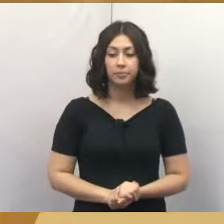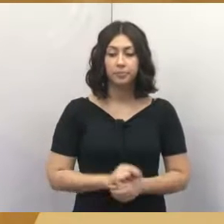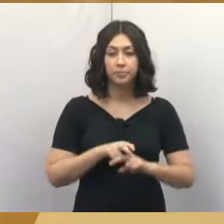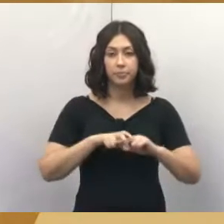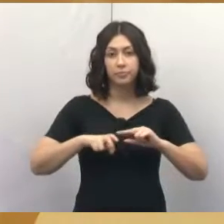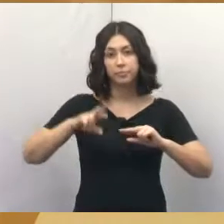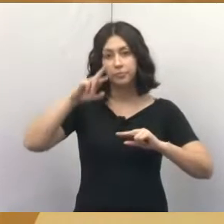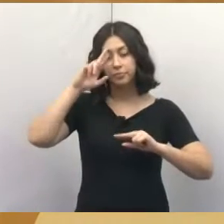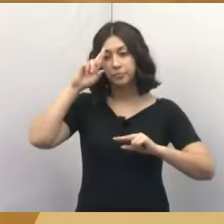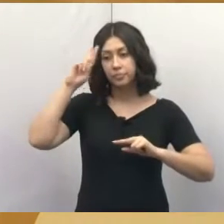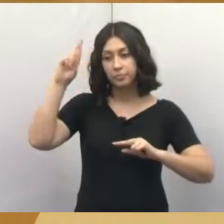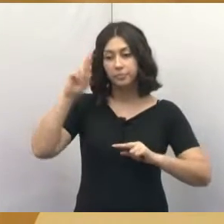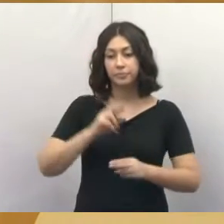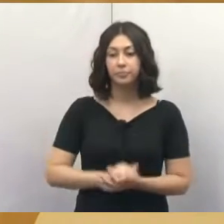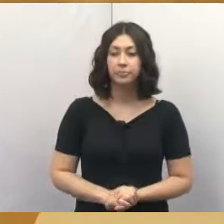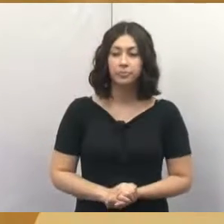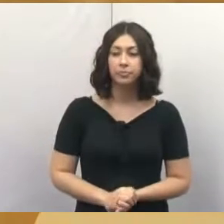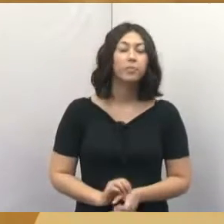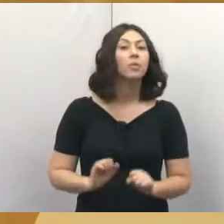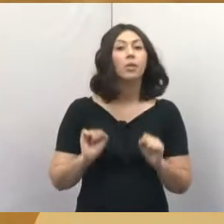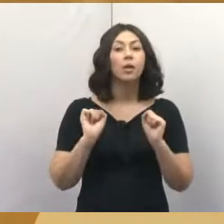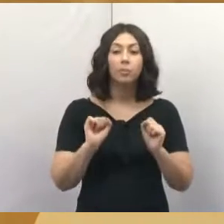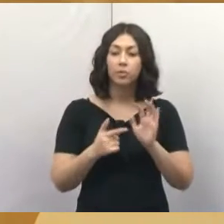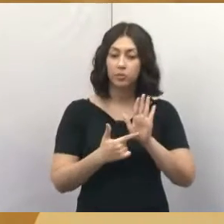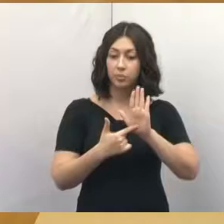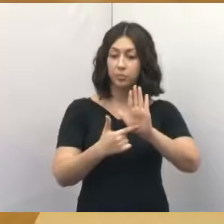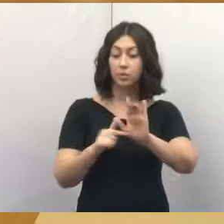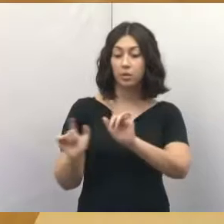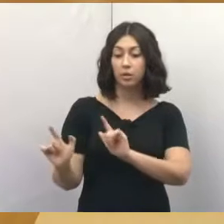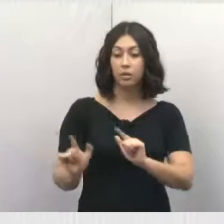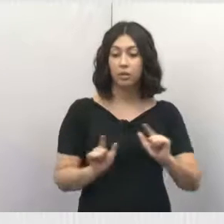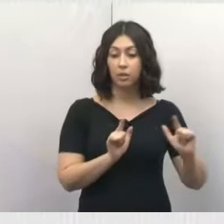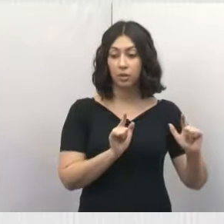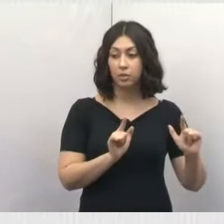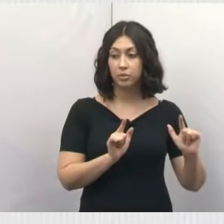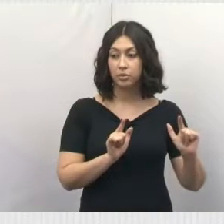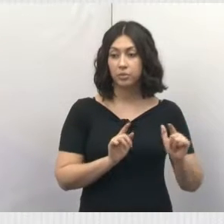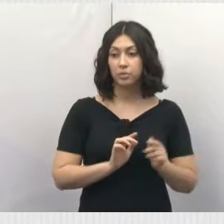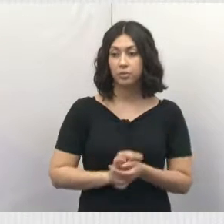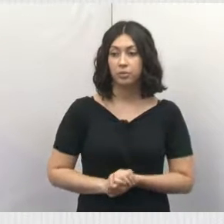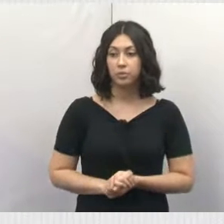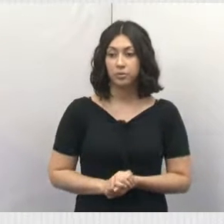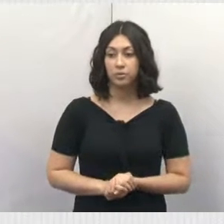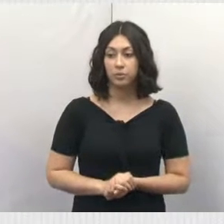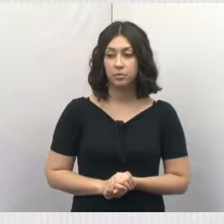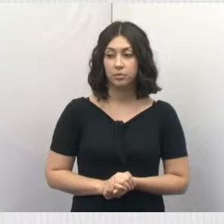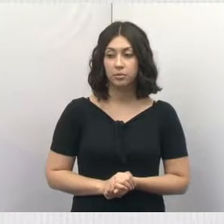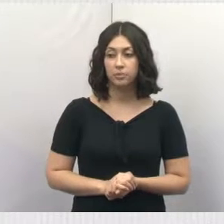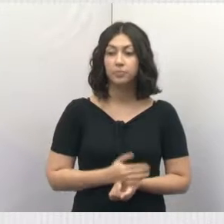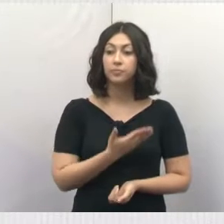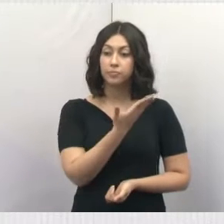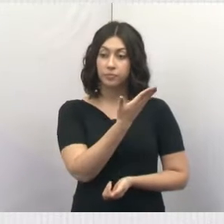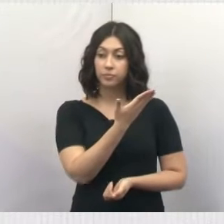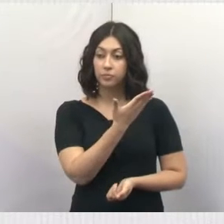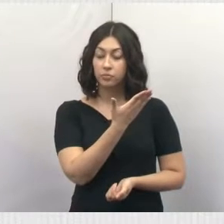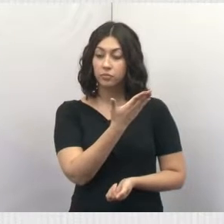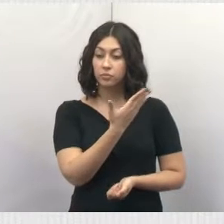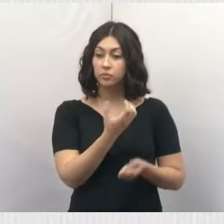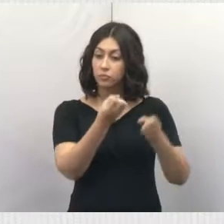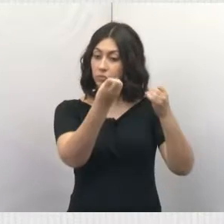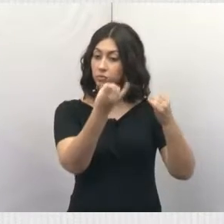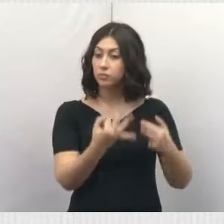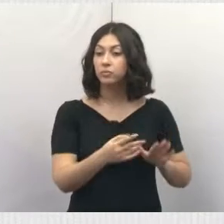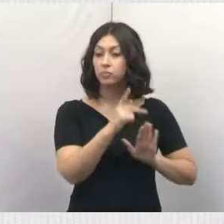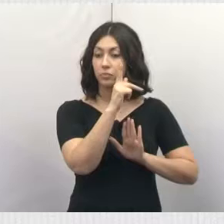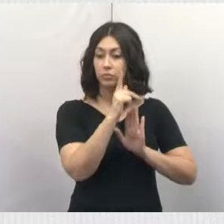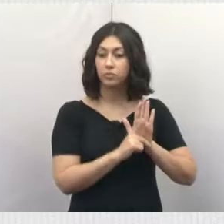primeiro biênio. Pode colocar para mim o primeiro slide, espero que dê tempo da gente falar sobre todos eles. Aí a defesa do nosso projeto,